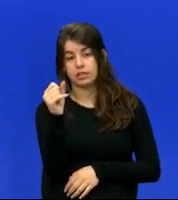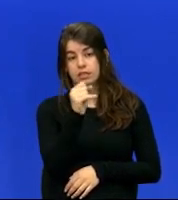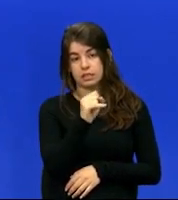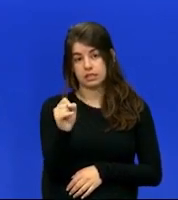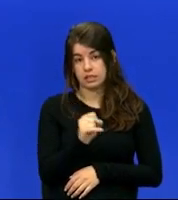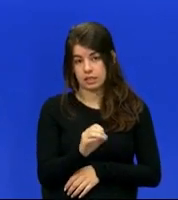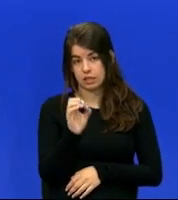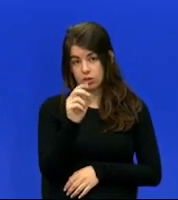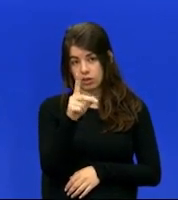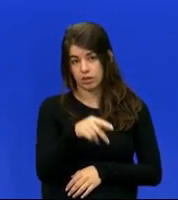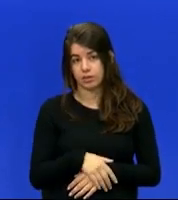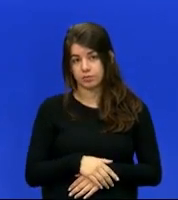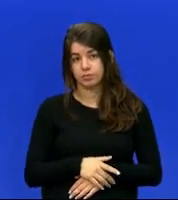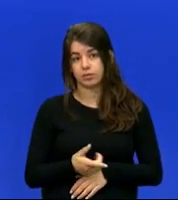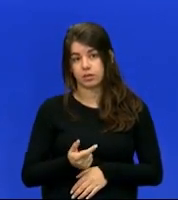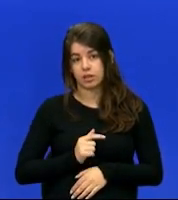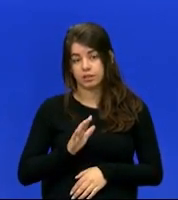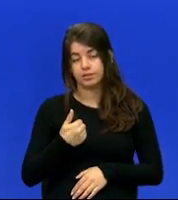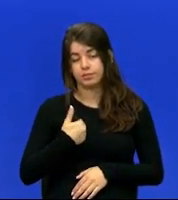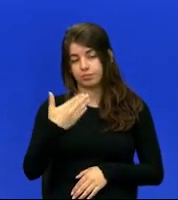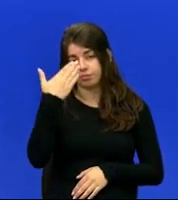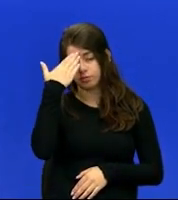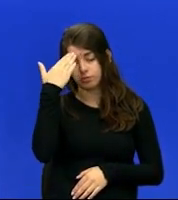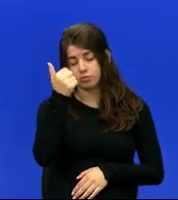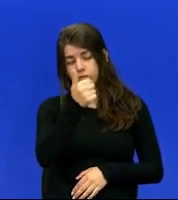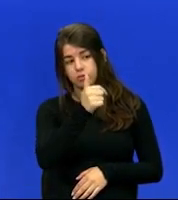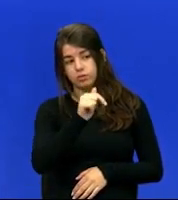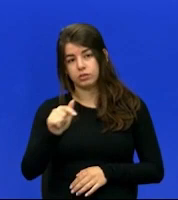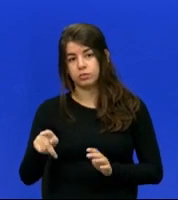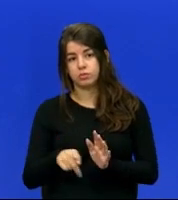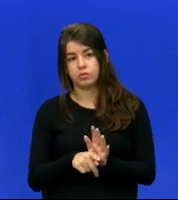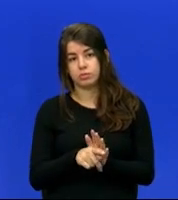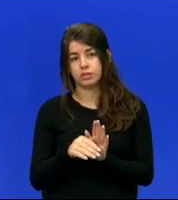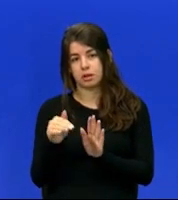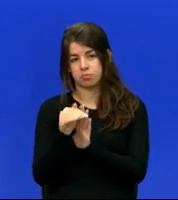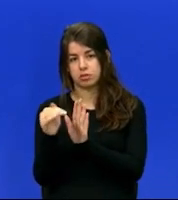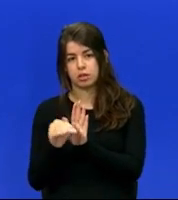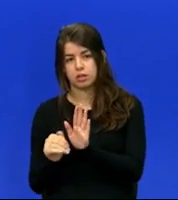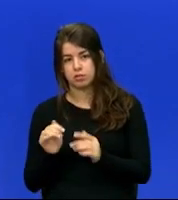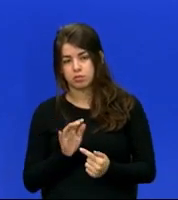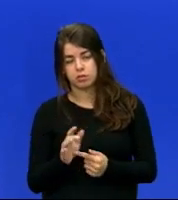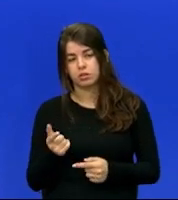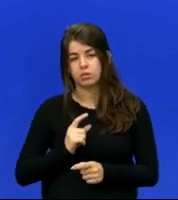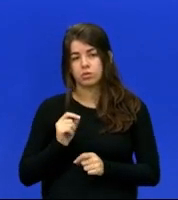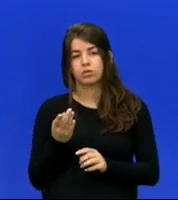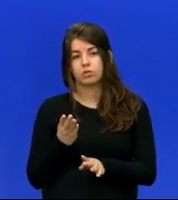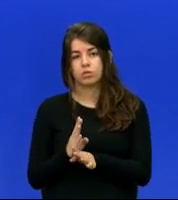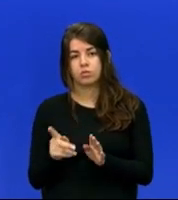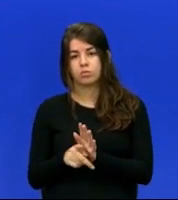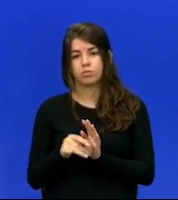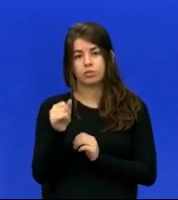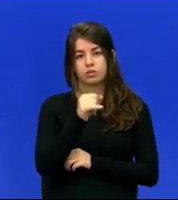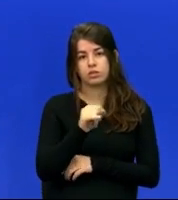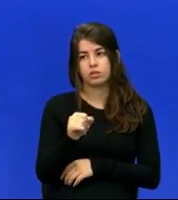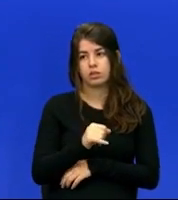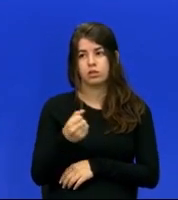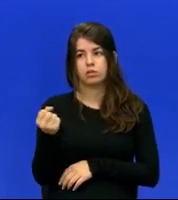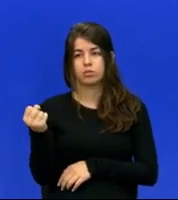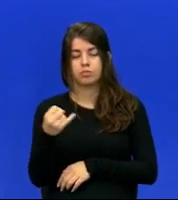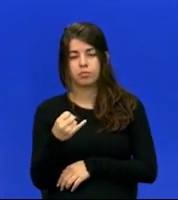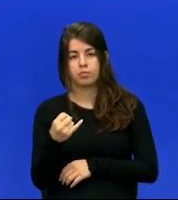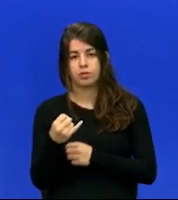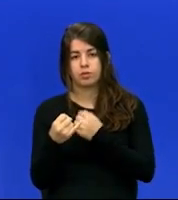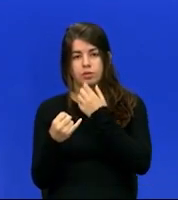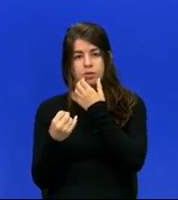é? Onde você já vai estar totalmente tabelada, e é uma outra tabela que você vai estar encontrando entre z